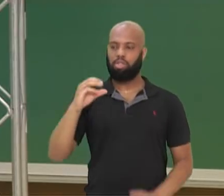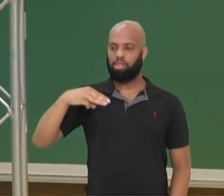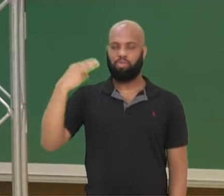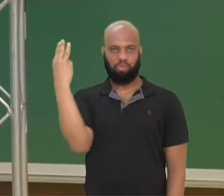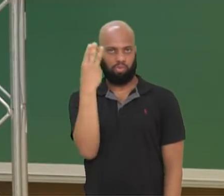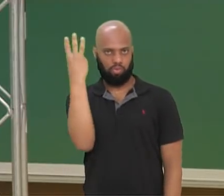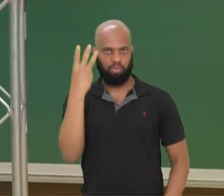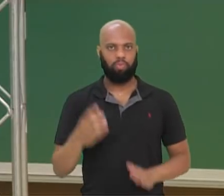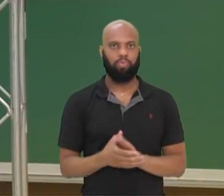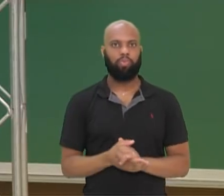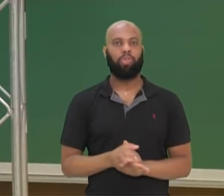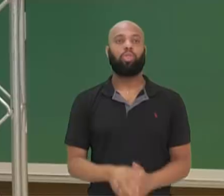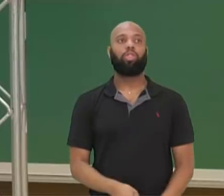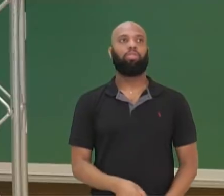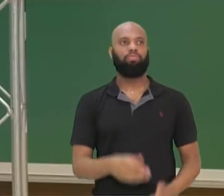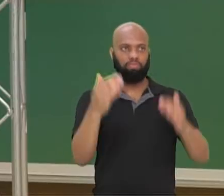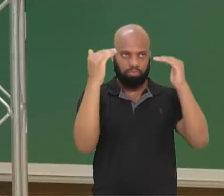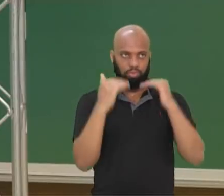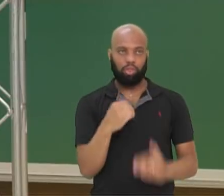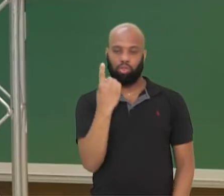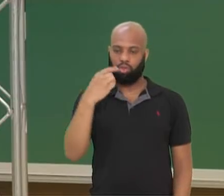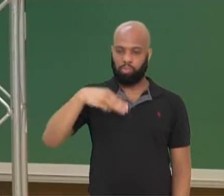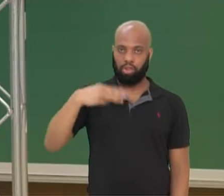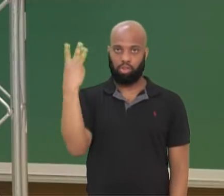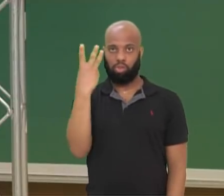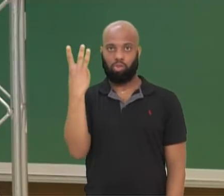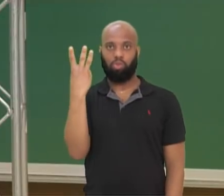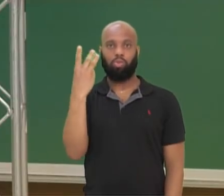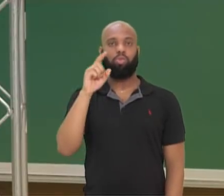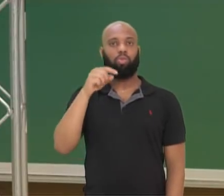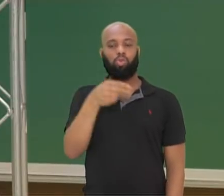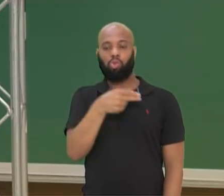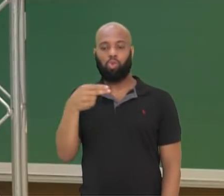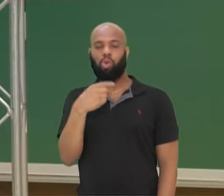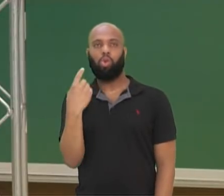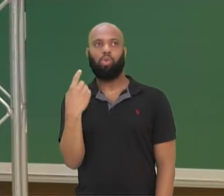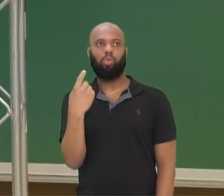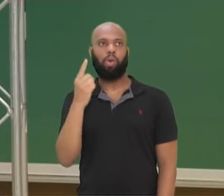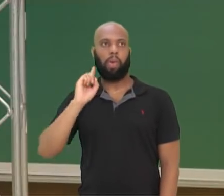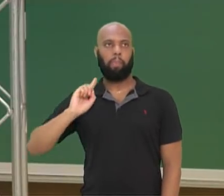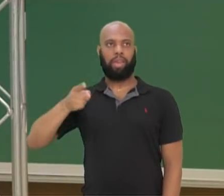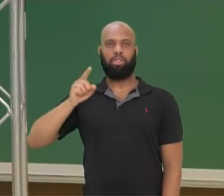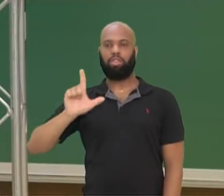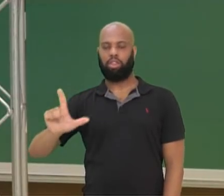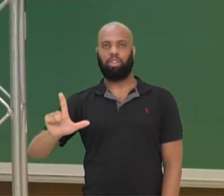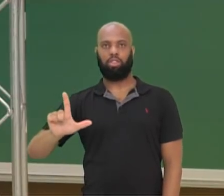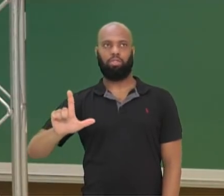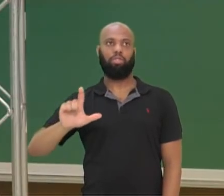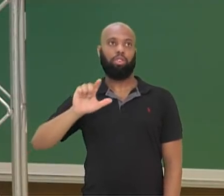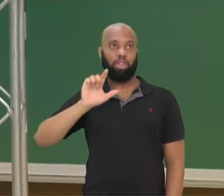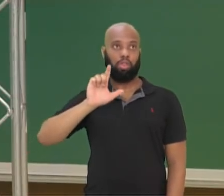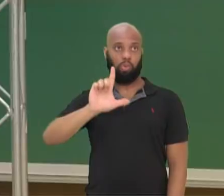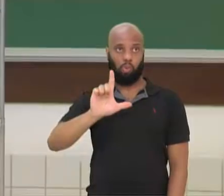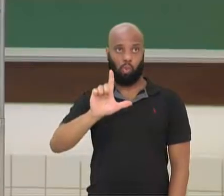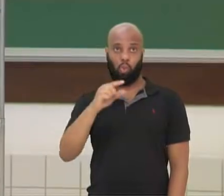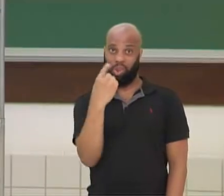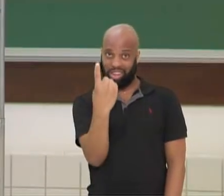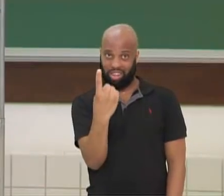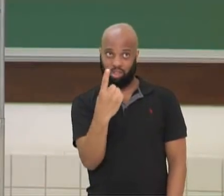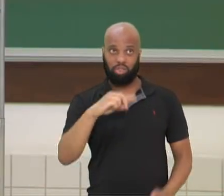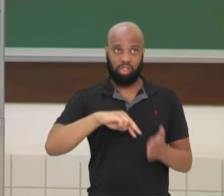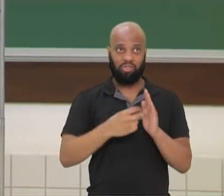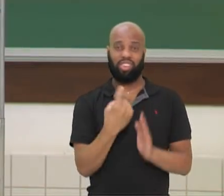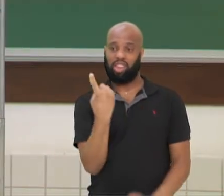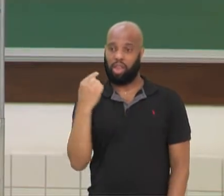1 metro cúbico é igual a 1.000 litros. E 1 litro é igual a 1.000 centímetros cúbicos. Verdade,